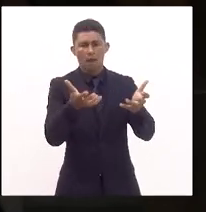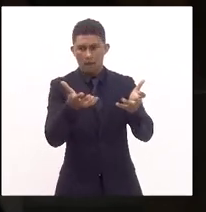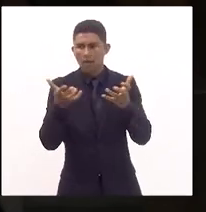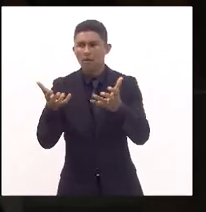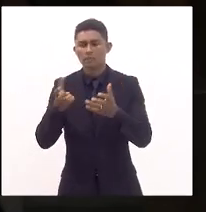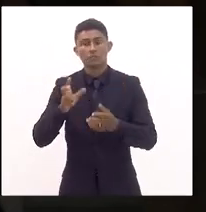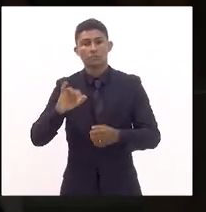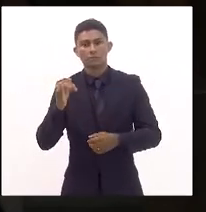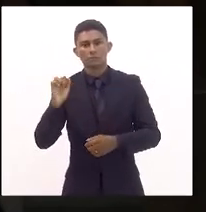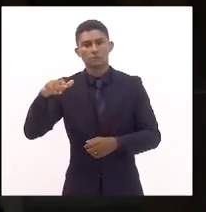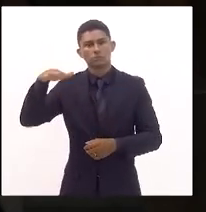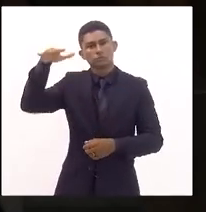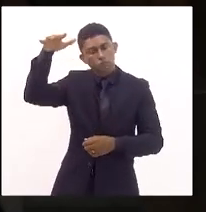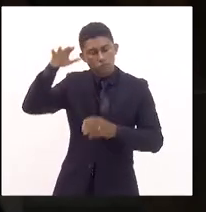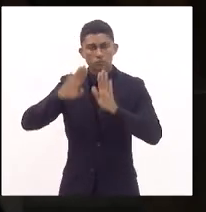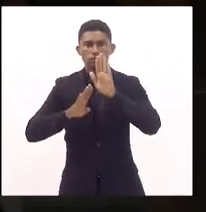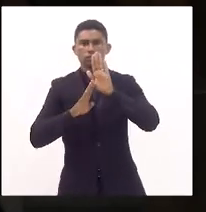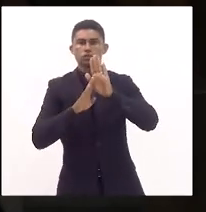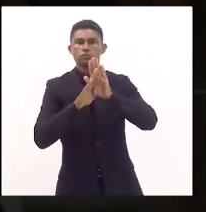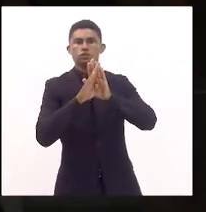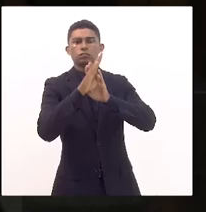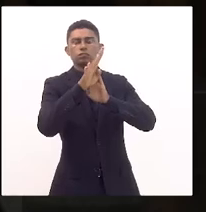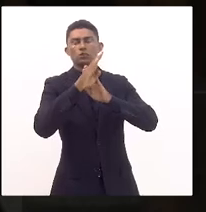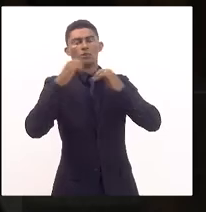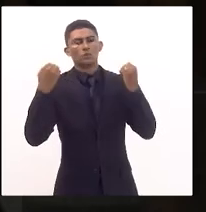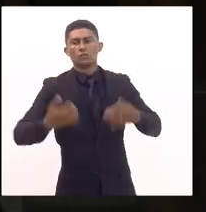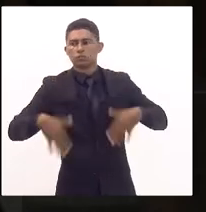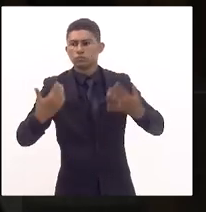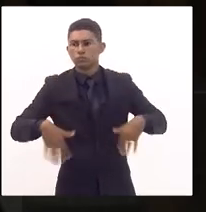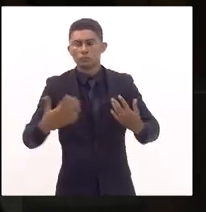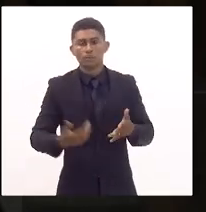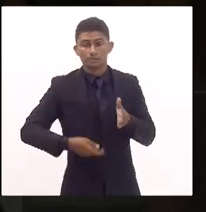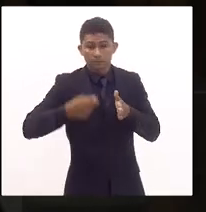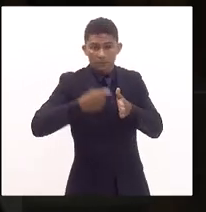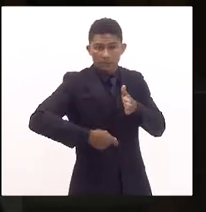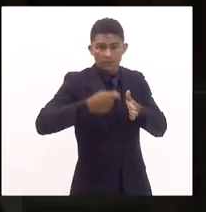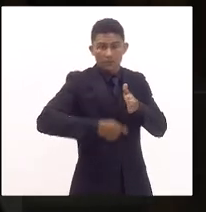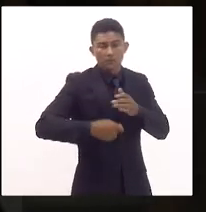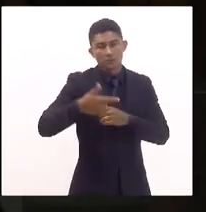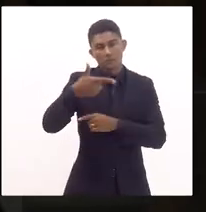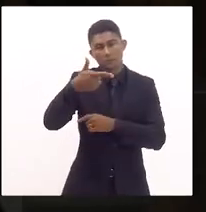em alturas inimagináveis, a taxa Selic está em